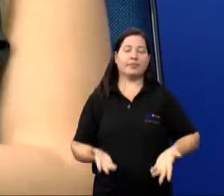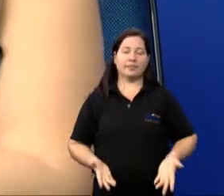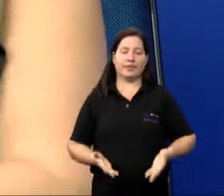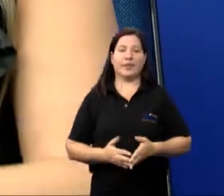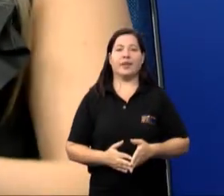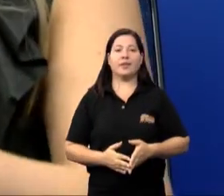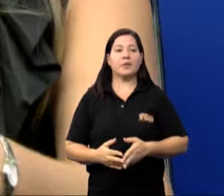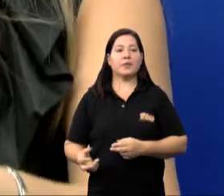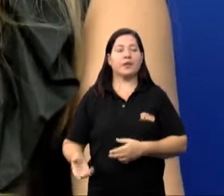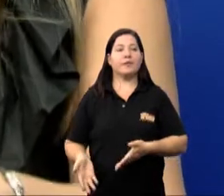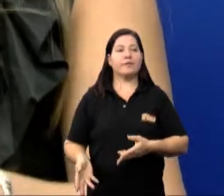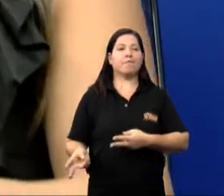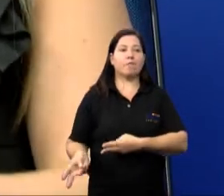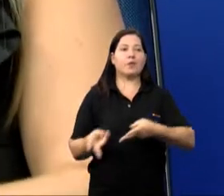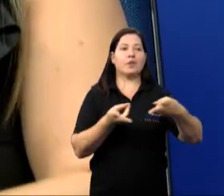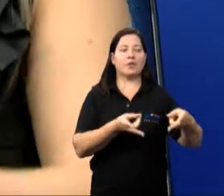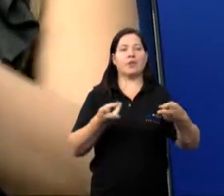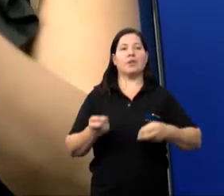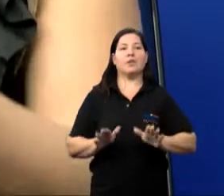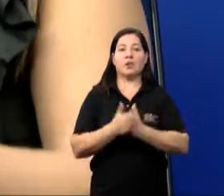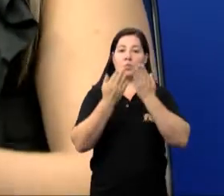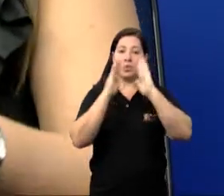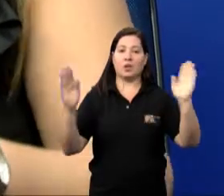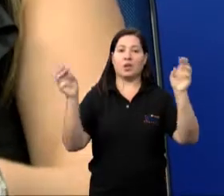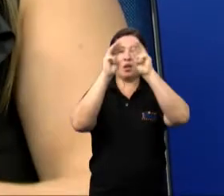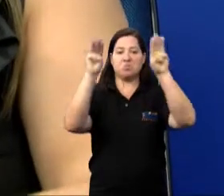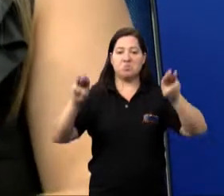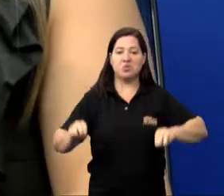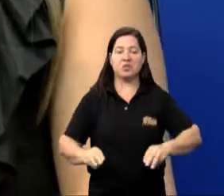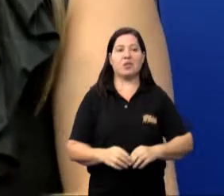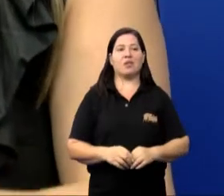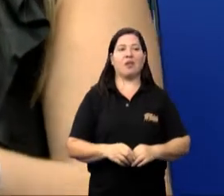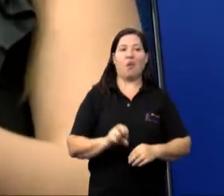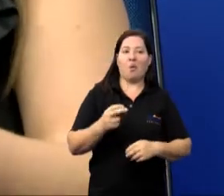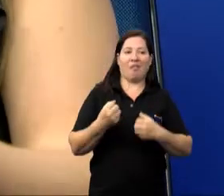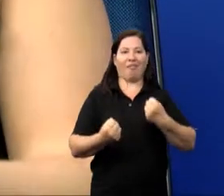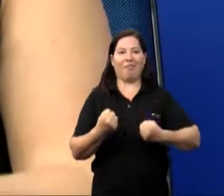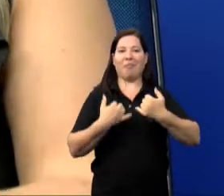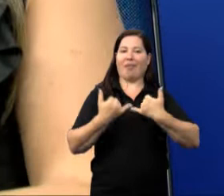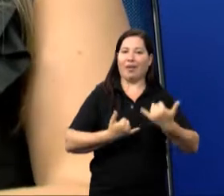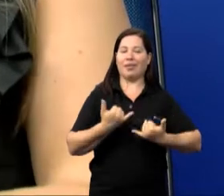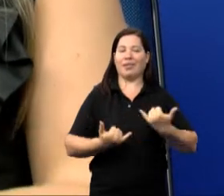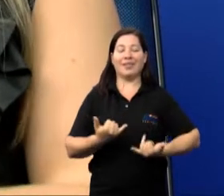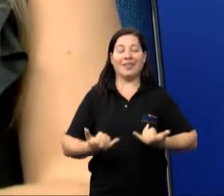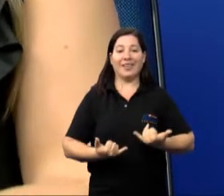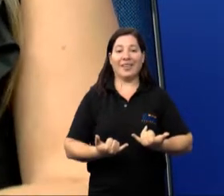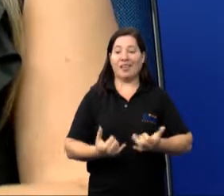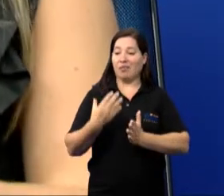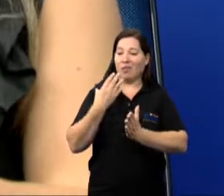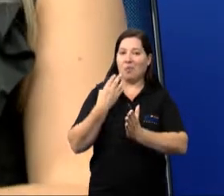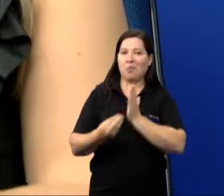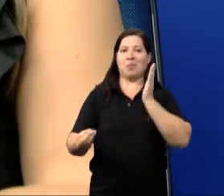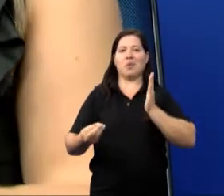o museu, ela foi na biblioteca, né? Ou ela está dirigindo, ou ela está fazendo. Se você faz algumas atitudes que talvez